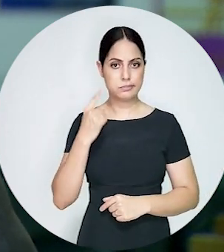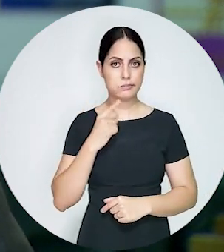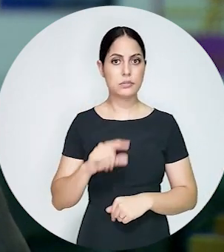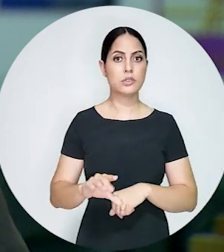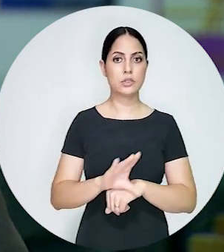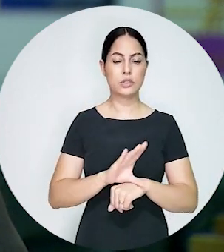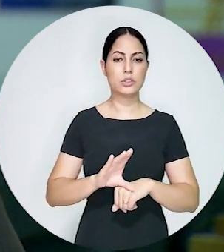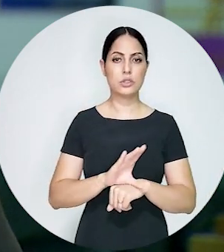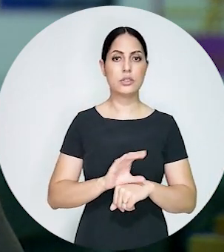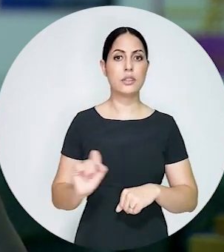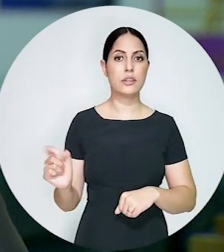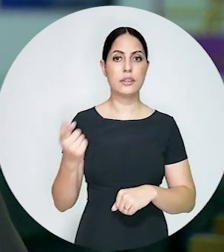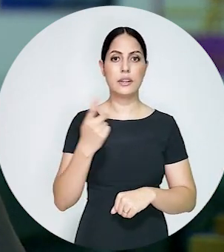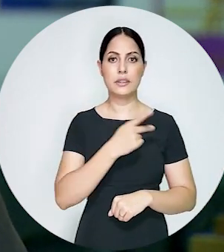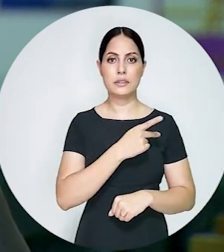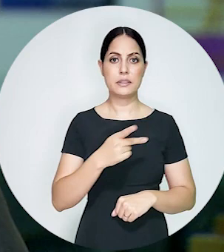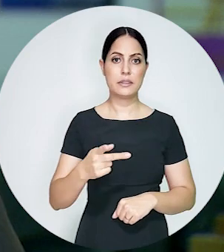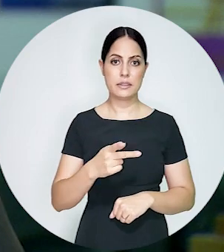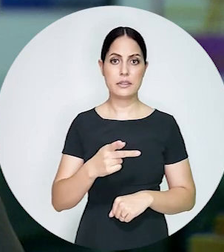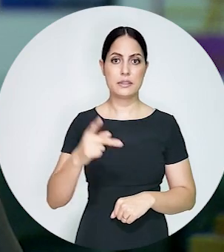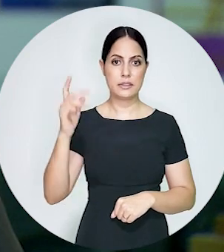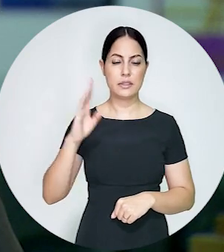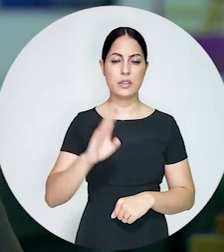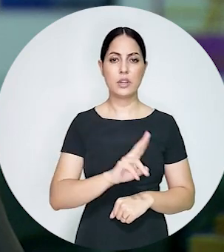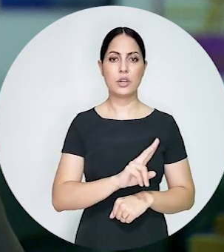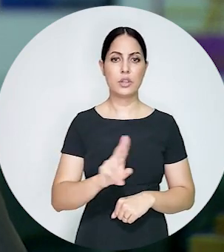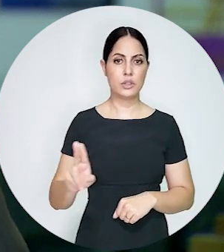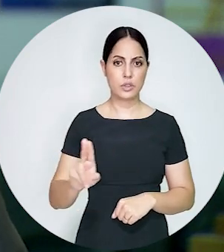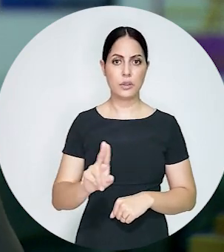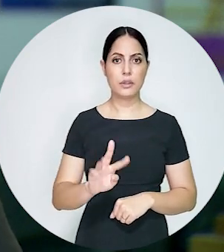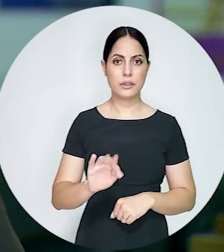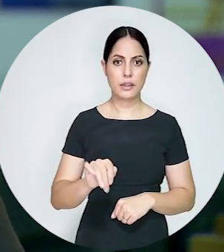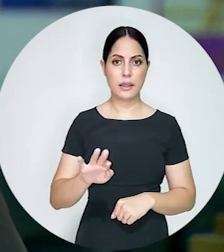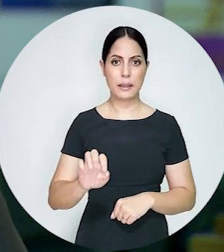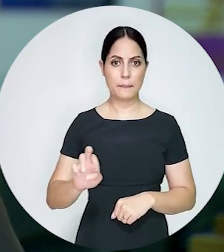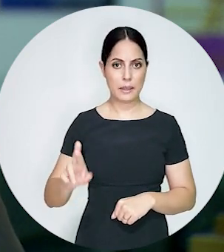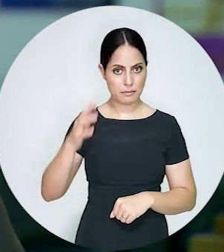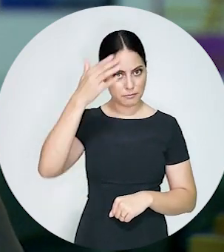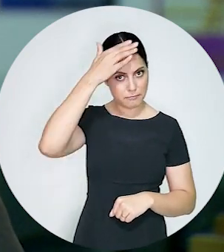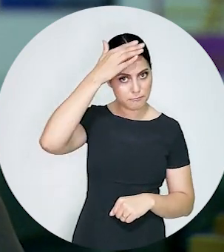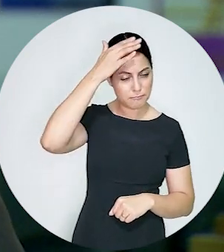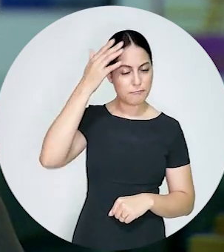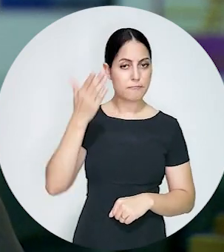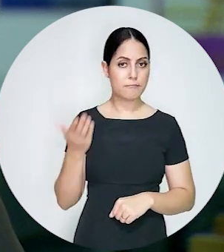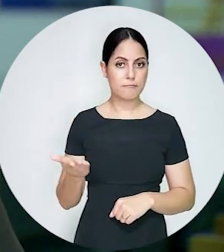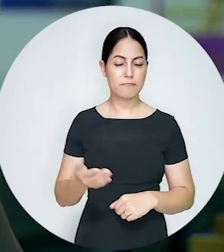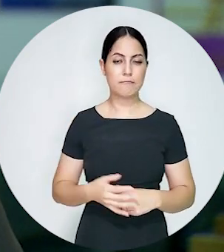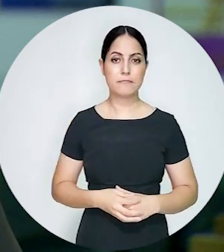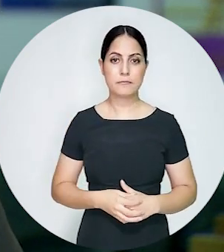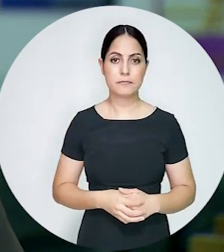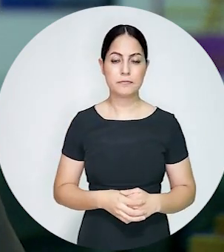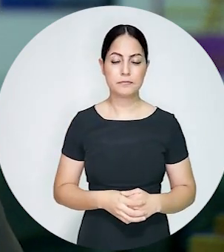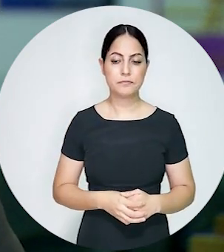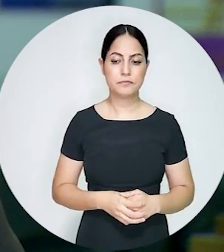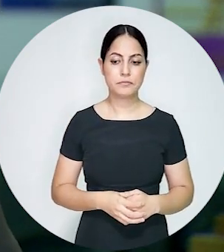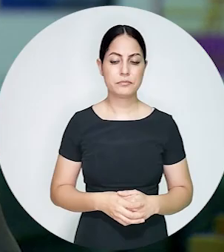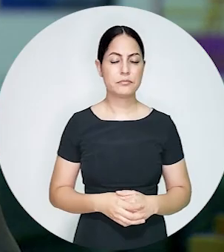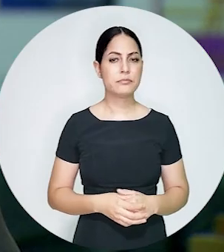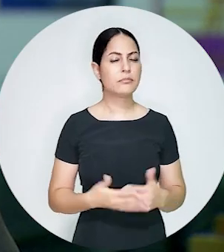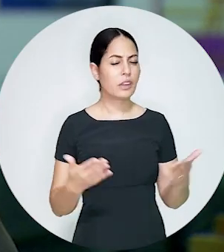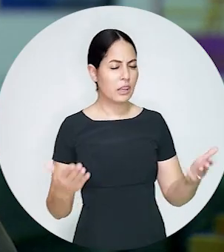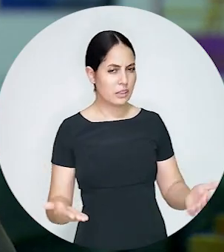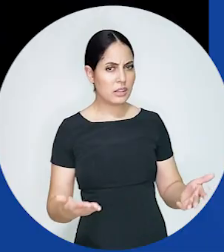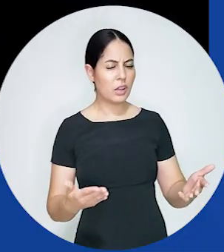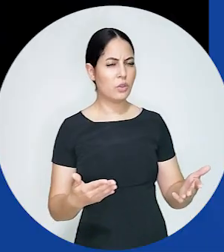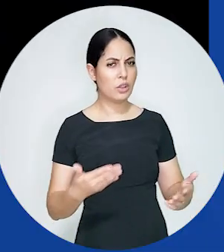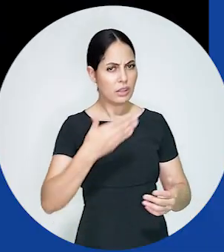inclusive, foi discutido pelo advogado, constitucionalista e ex-presidente da República, Michel Temer. Confira um trecho